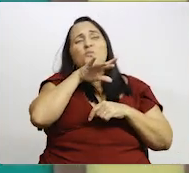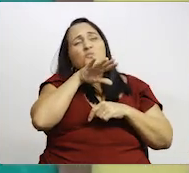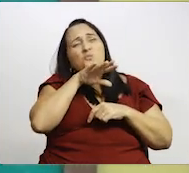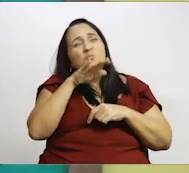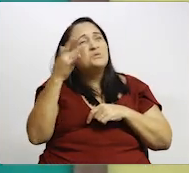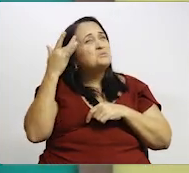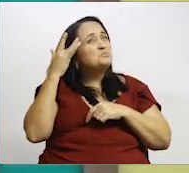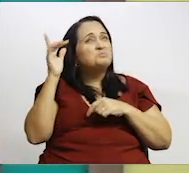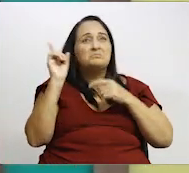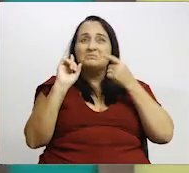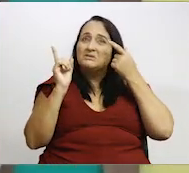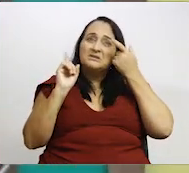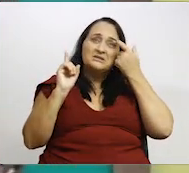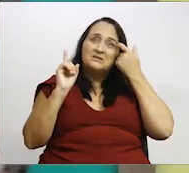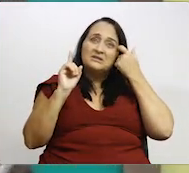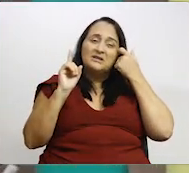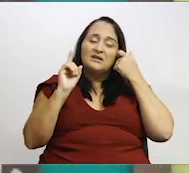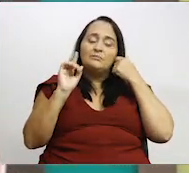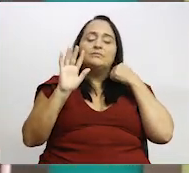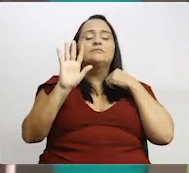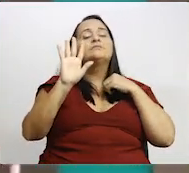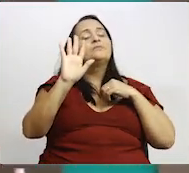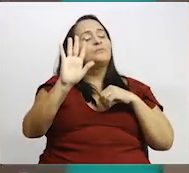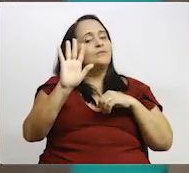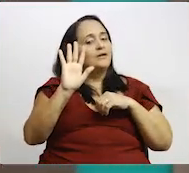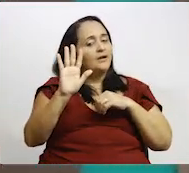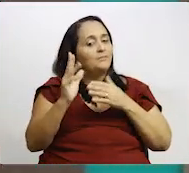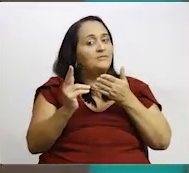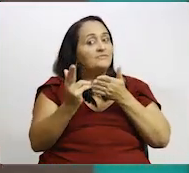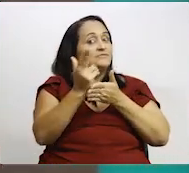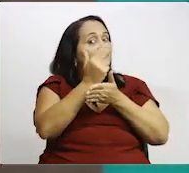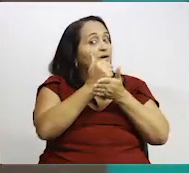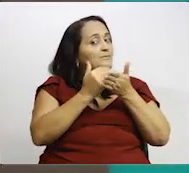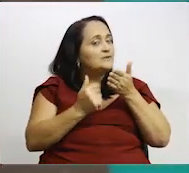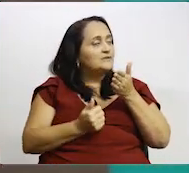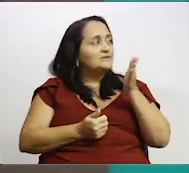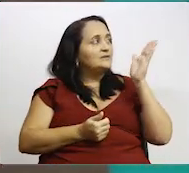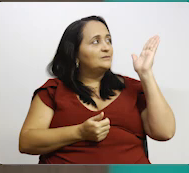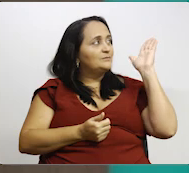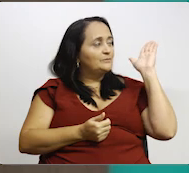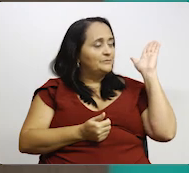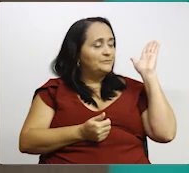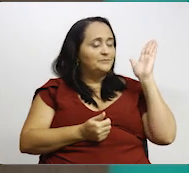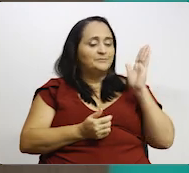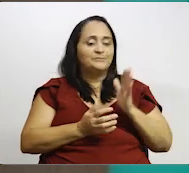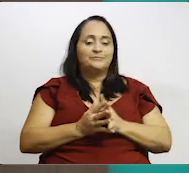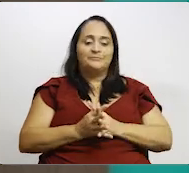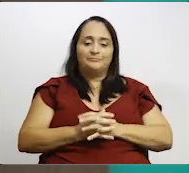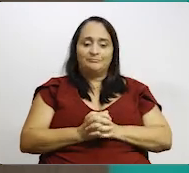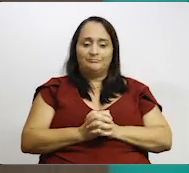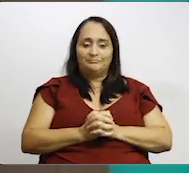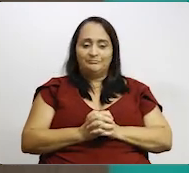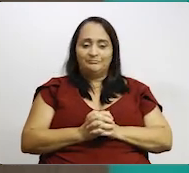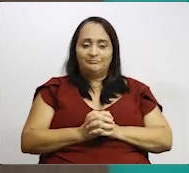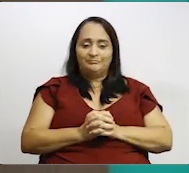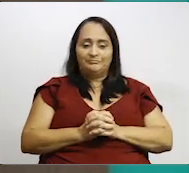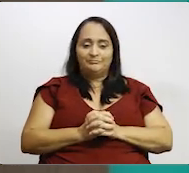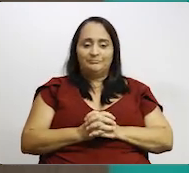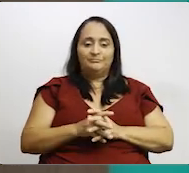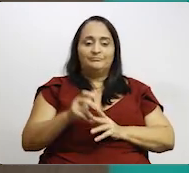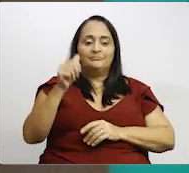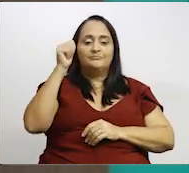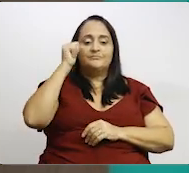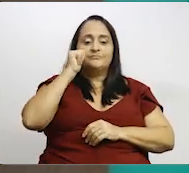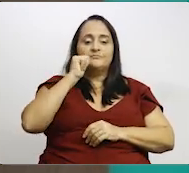fração. Tá, então vamos fazer usando desenhos. Vamos dizer que aqui é